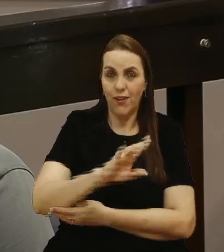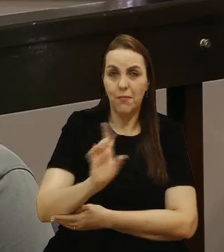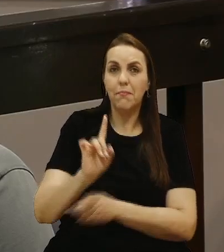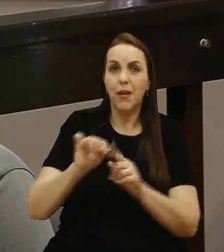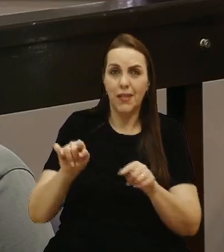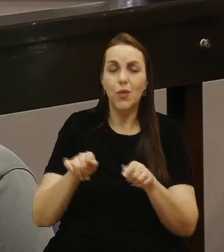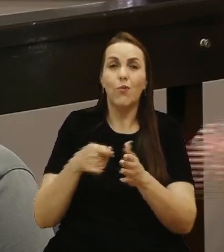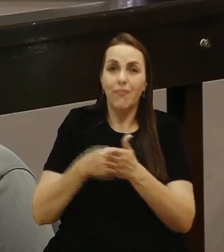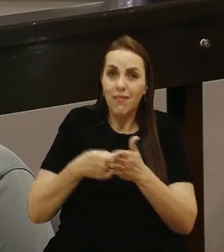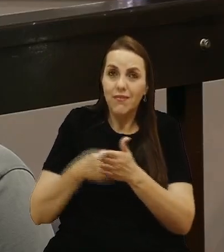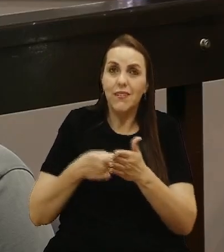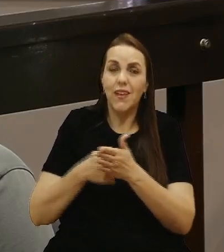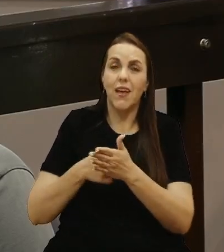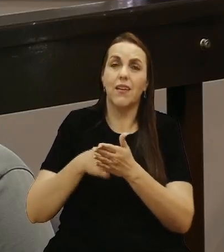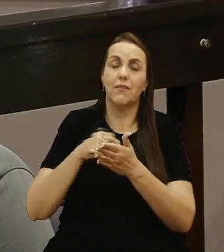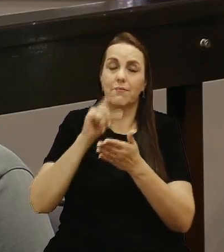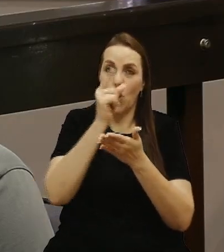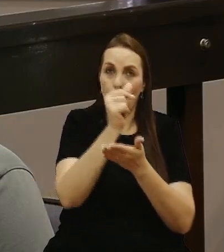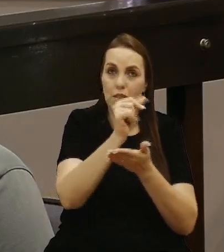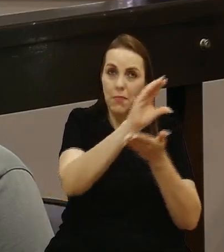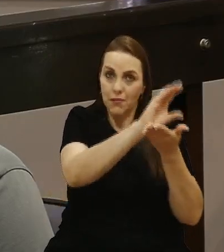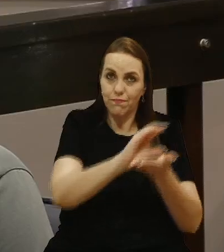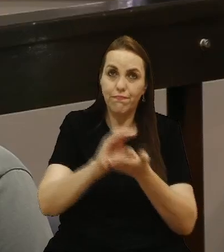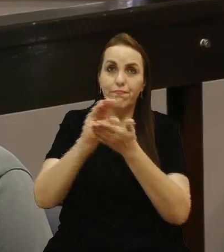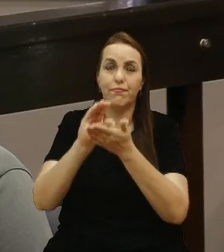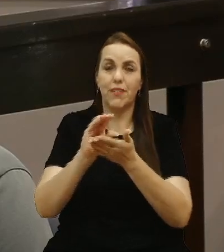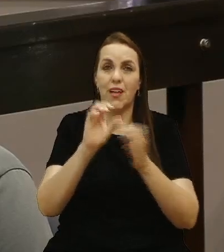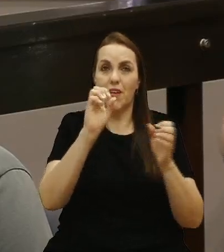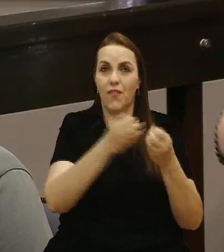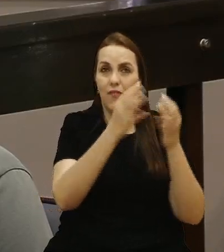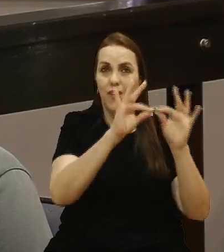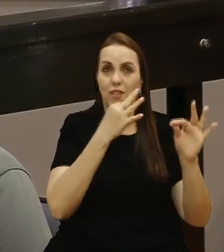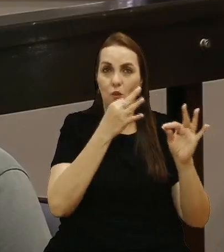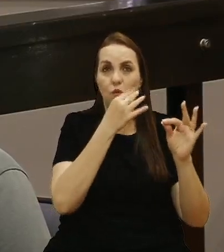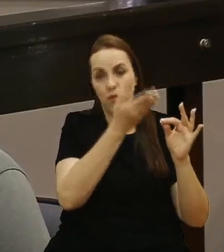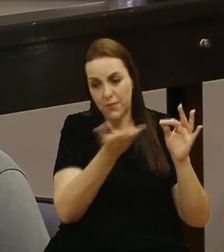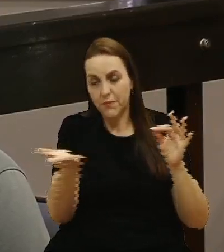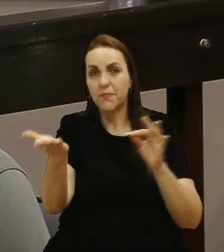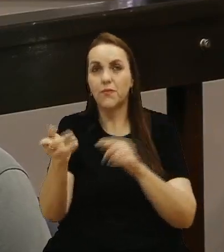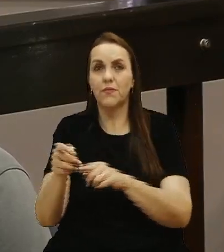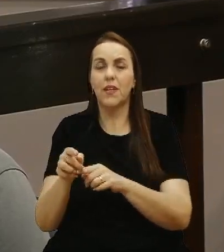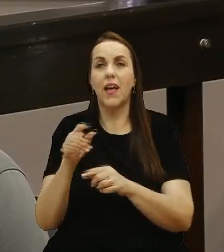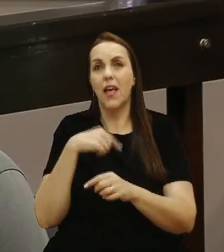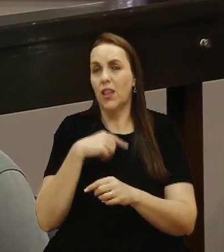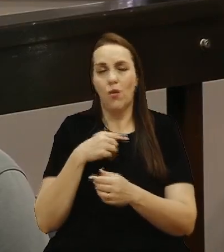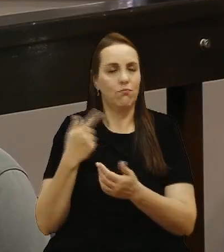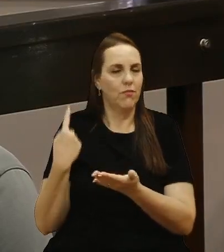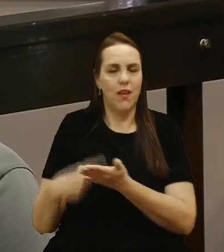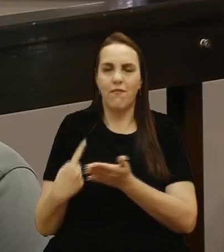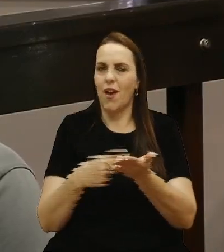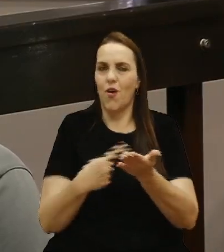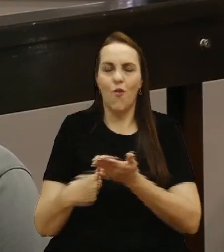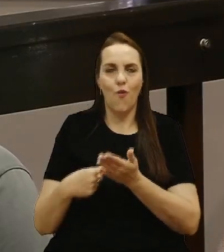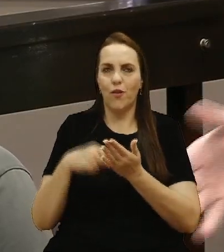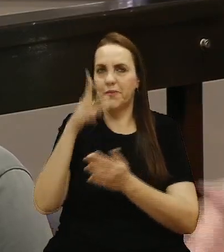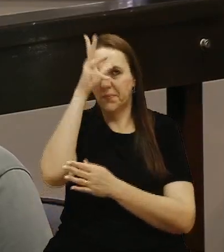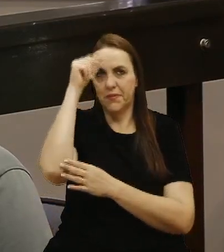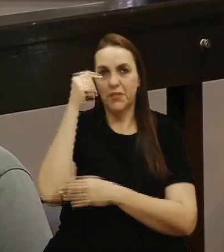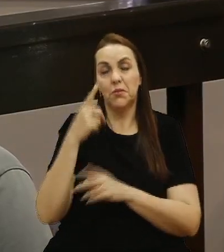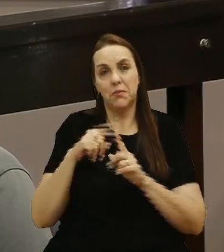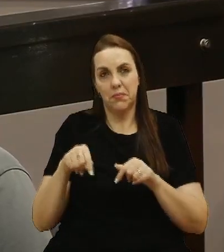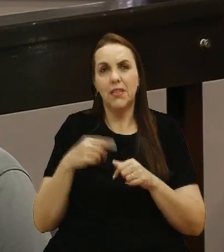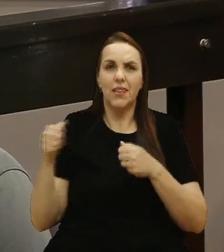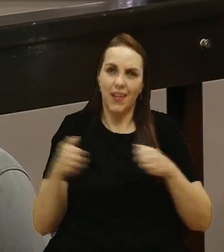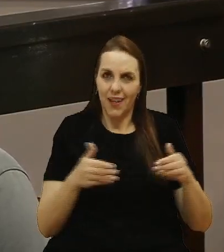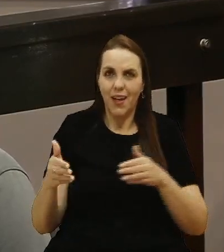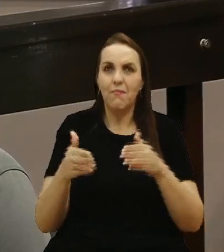Uva para vocês, não foi possível, não teve esse acordo com o Executivo, mas acho que é uma caminhada que a gente está fazendo para mudar essa história, no que depender de mim. Mas parabéns pelo